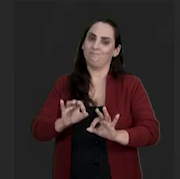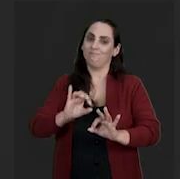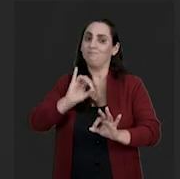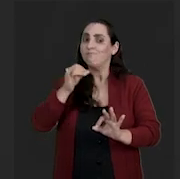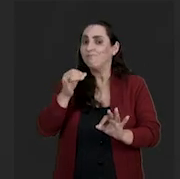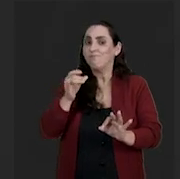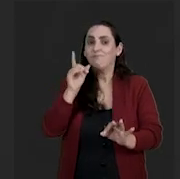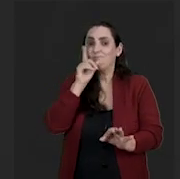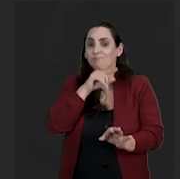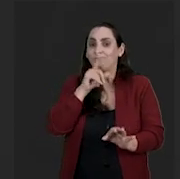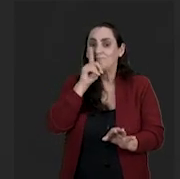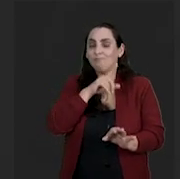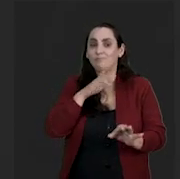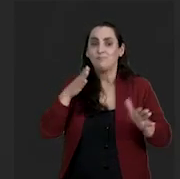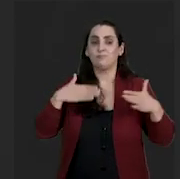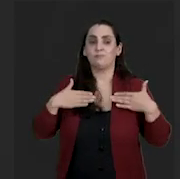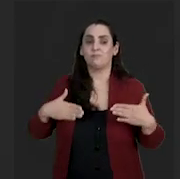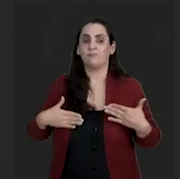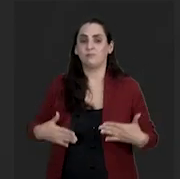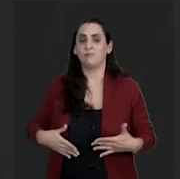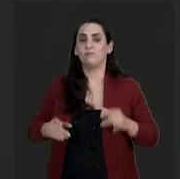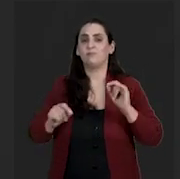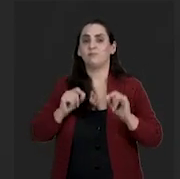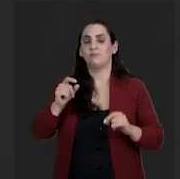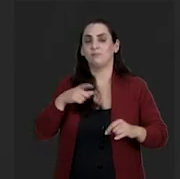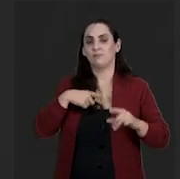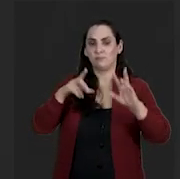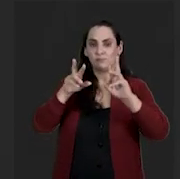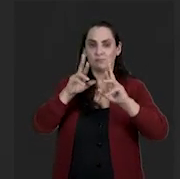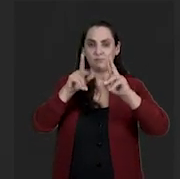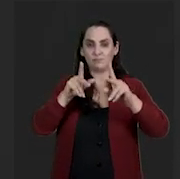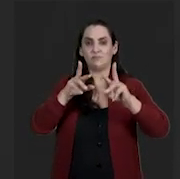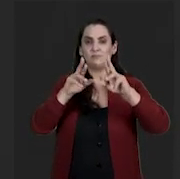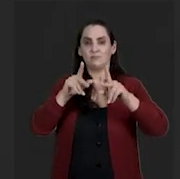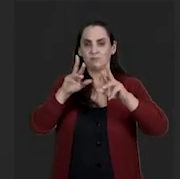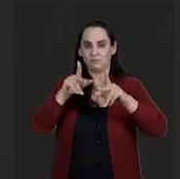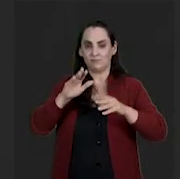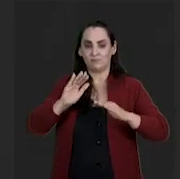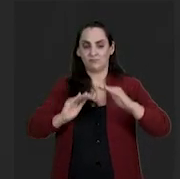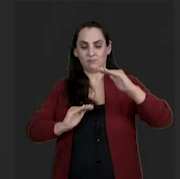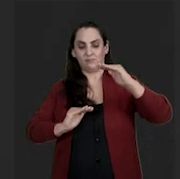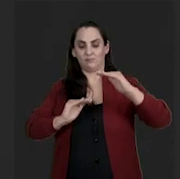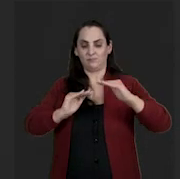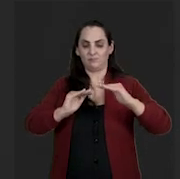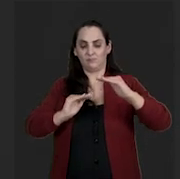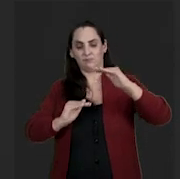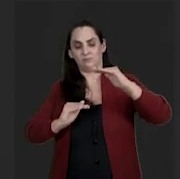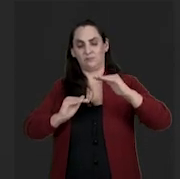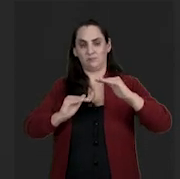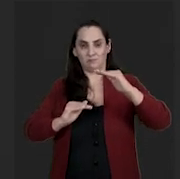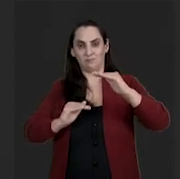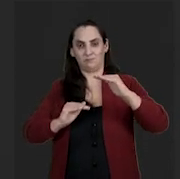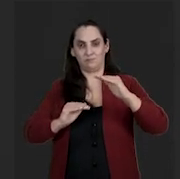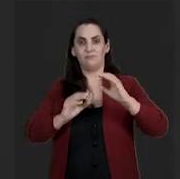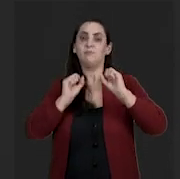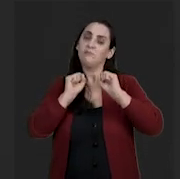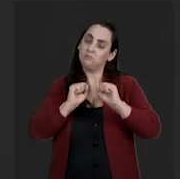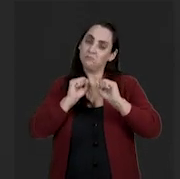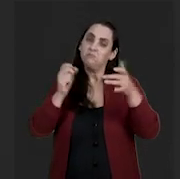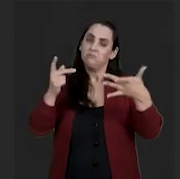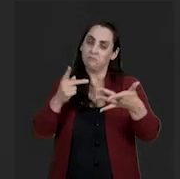correta, o nosso corpo vai ter uma diferença, um desequilíbrio. Isso pode gerar